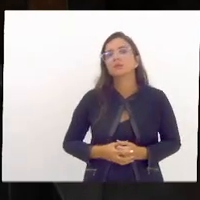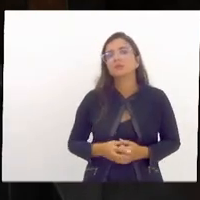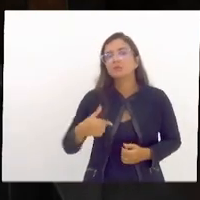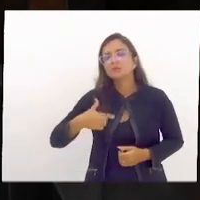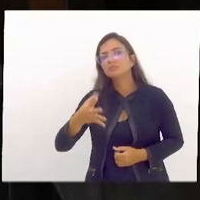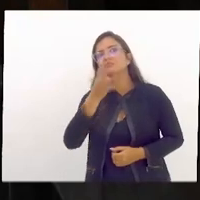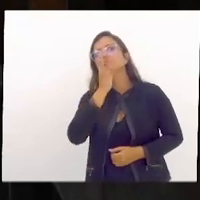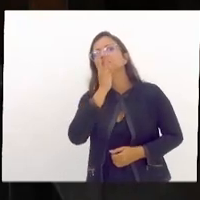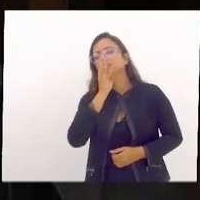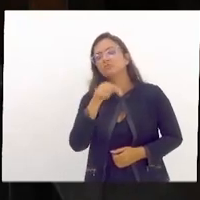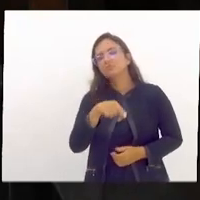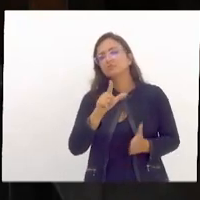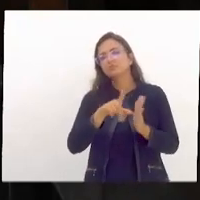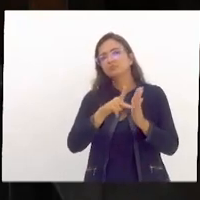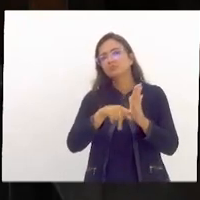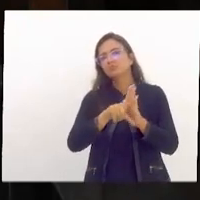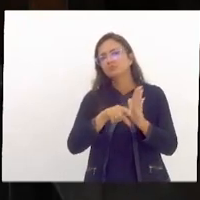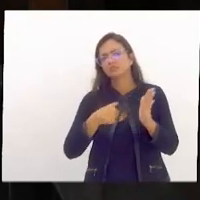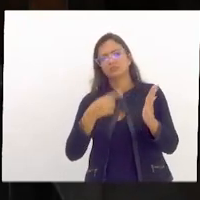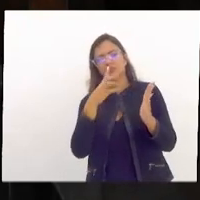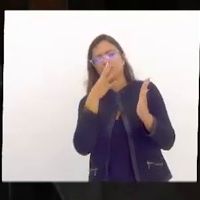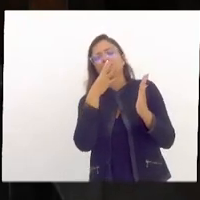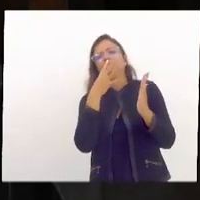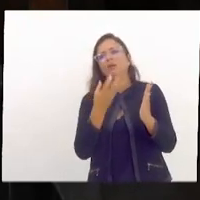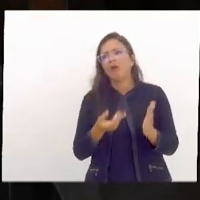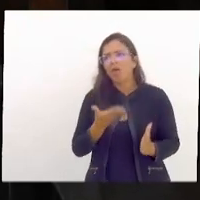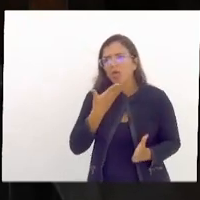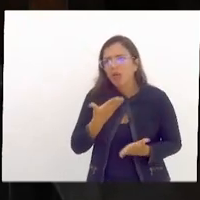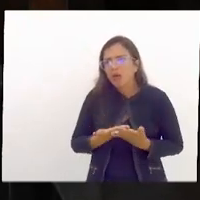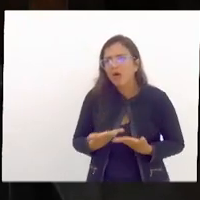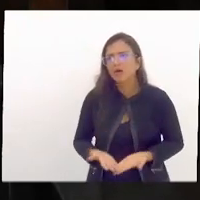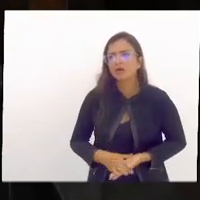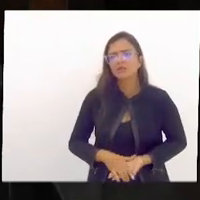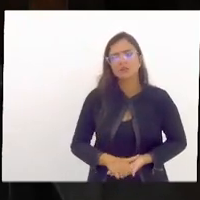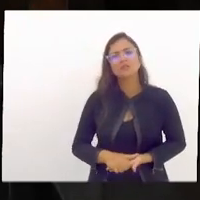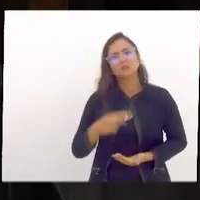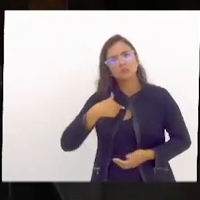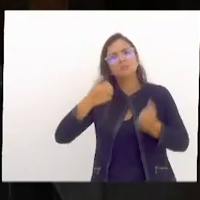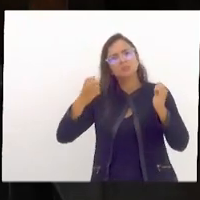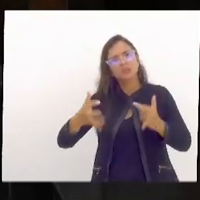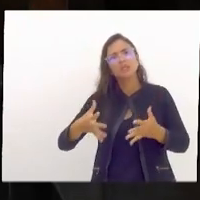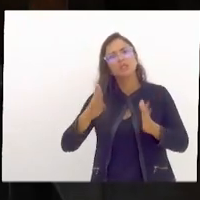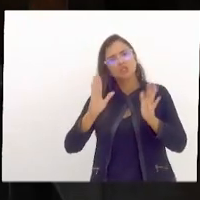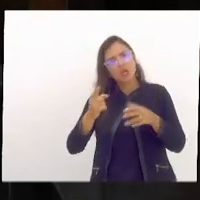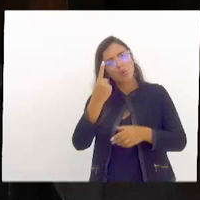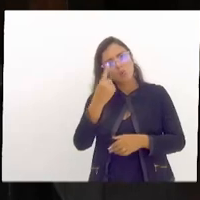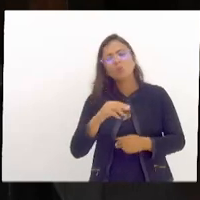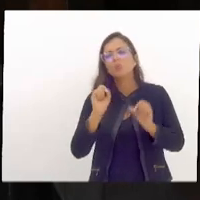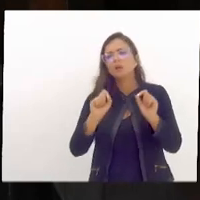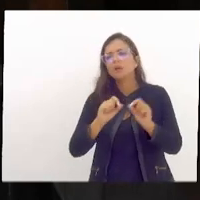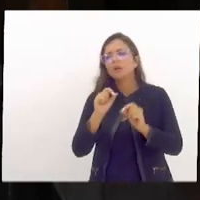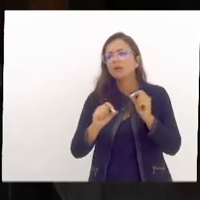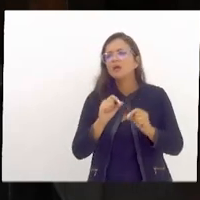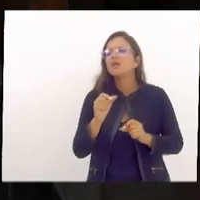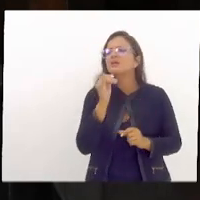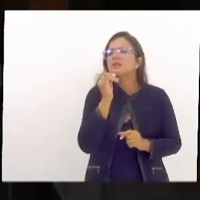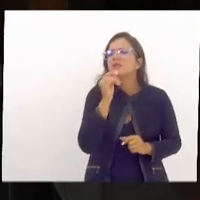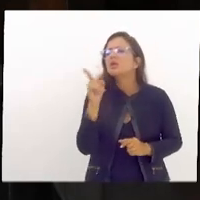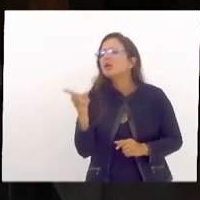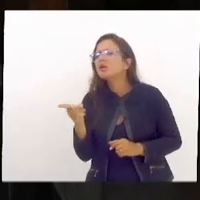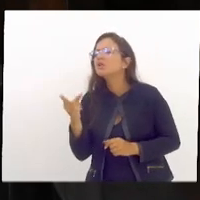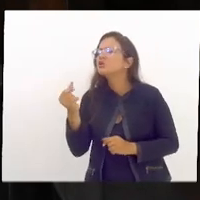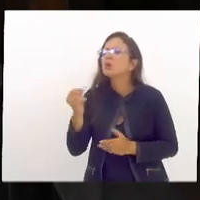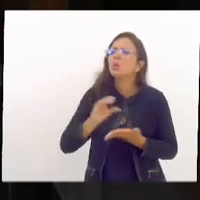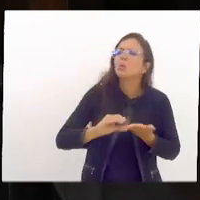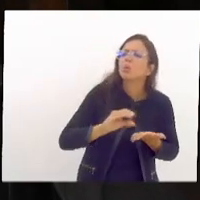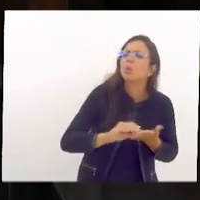nesse projeto, que me geraram perplexidade. Um é esse, é que não diz com quanto o deputado contribui, não diz com